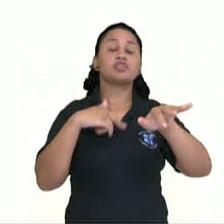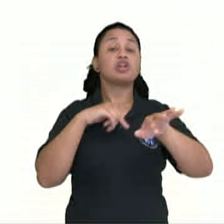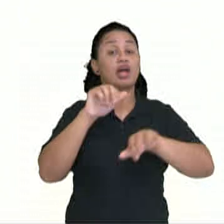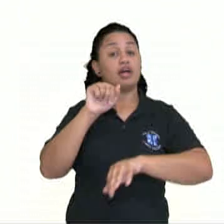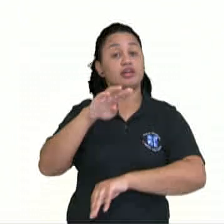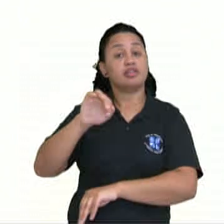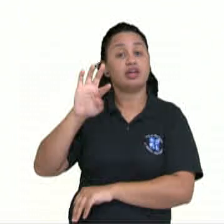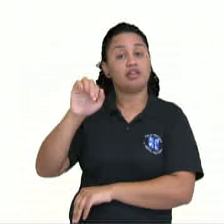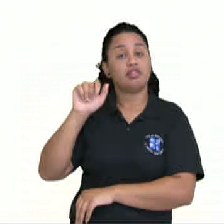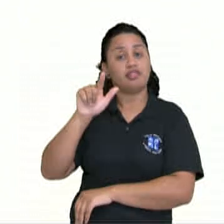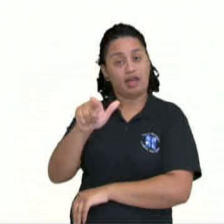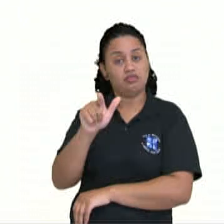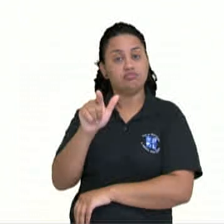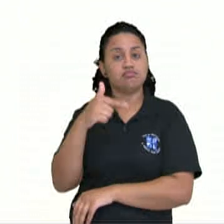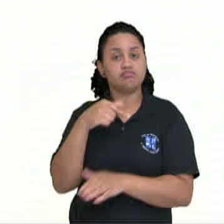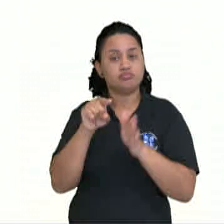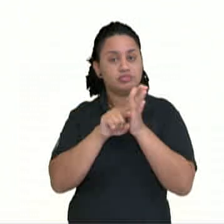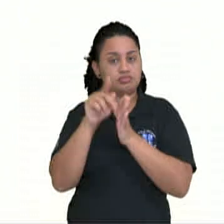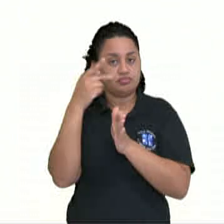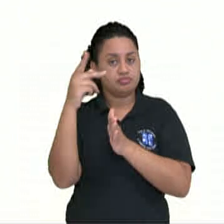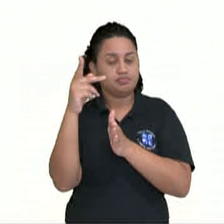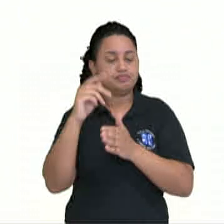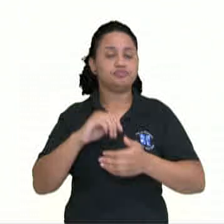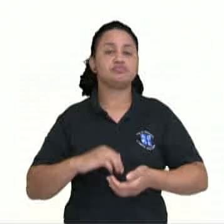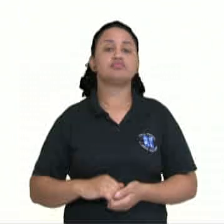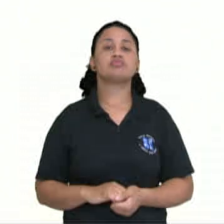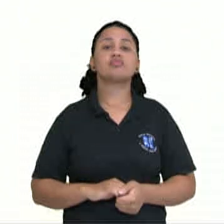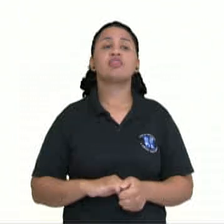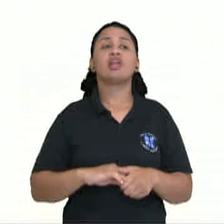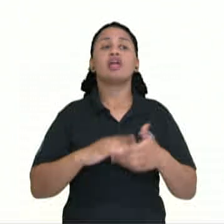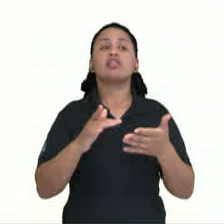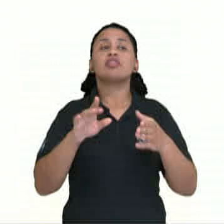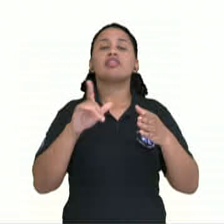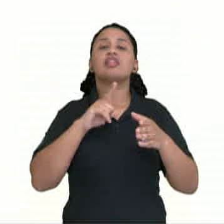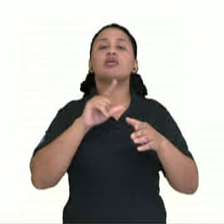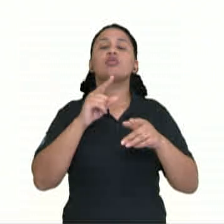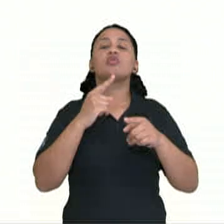de Telecomunicações, a Anatel. Com mais